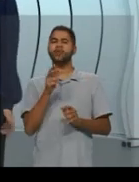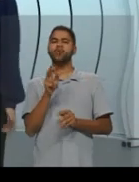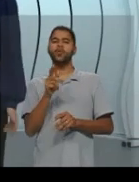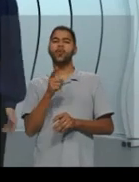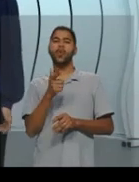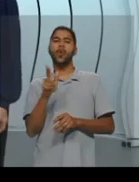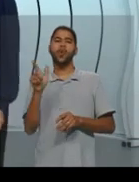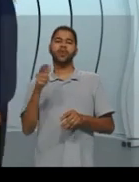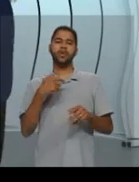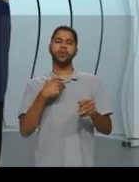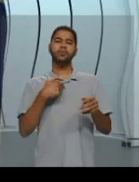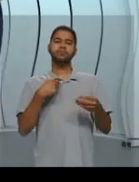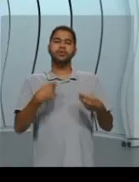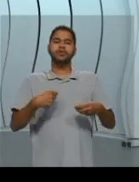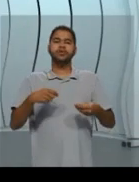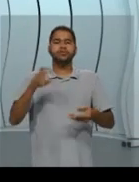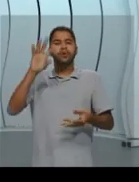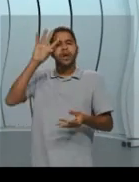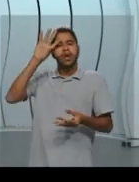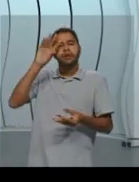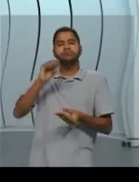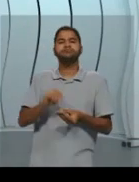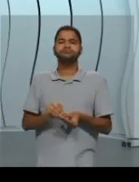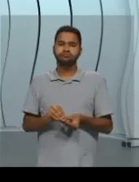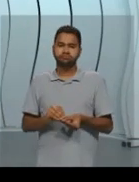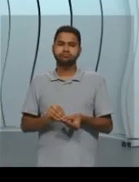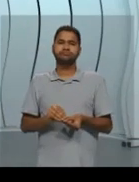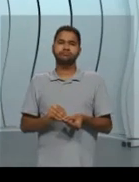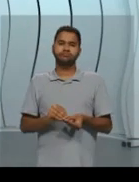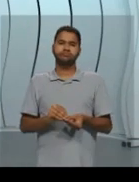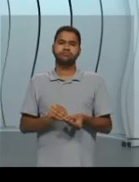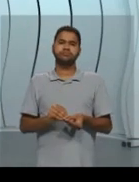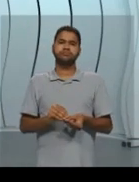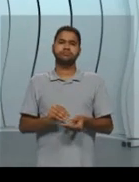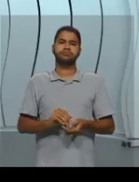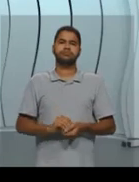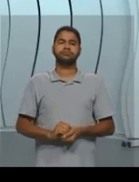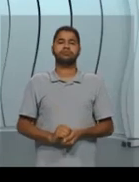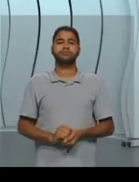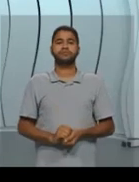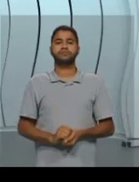uma dedução. Então, isso